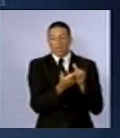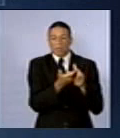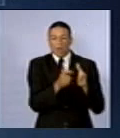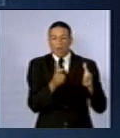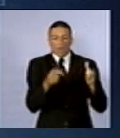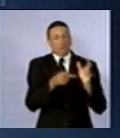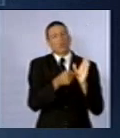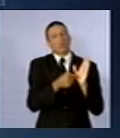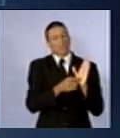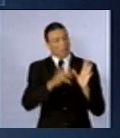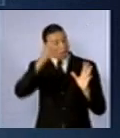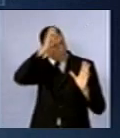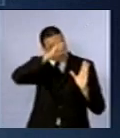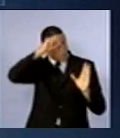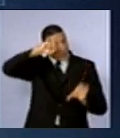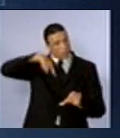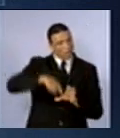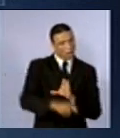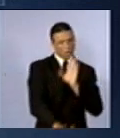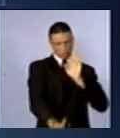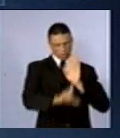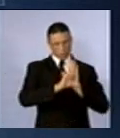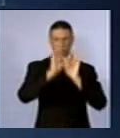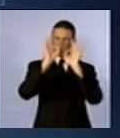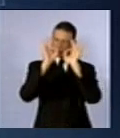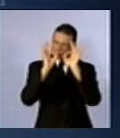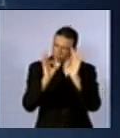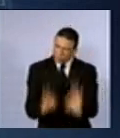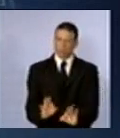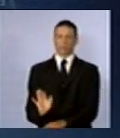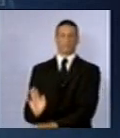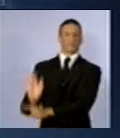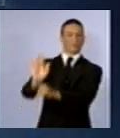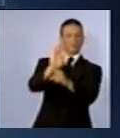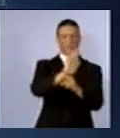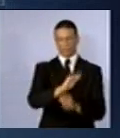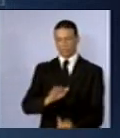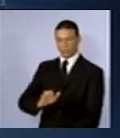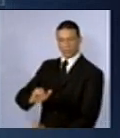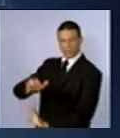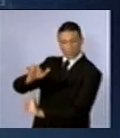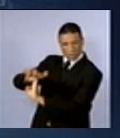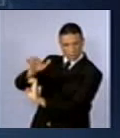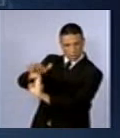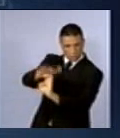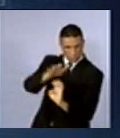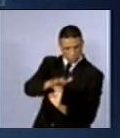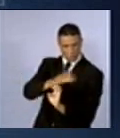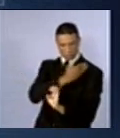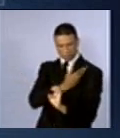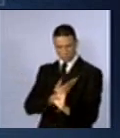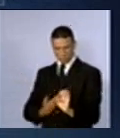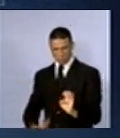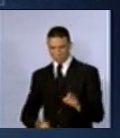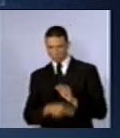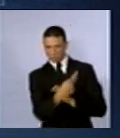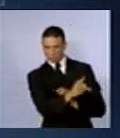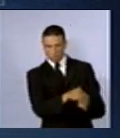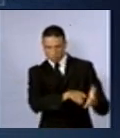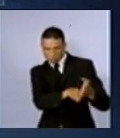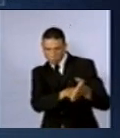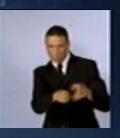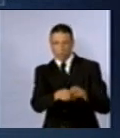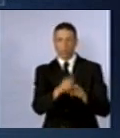de forma tal que se tenha uma legislação suficiente para que os órgãos ambientais possam analisar os casos de